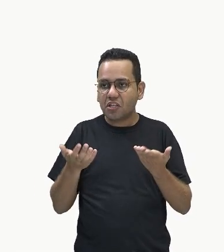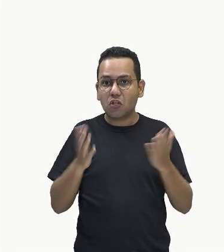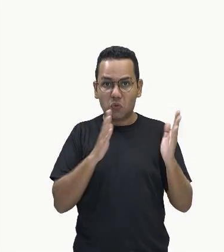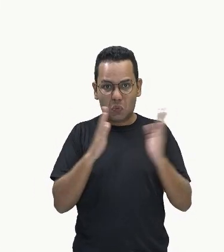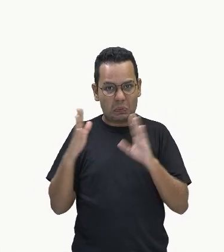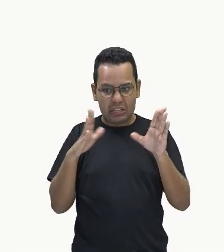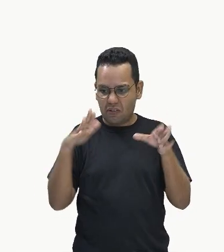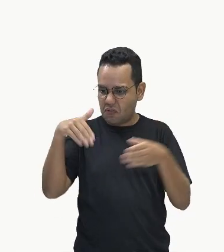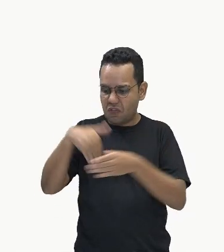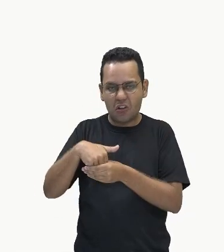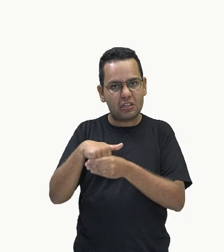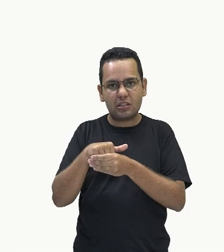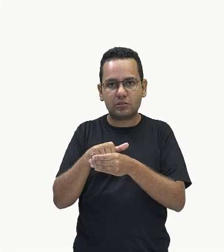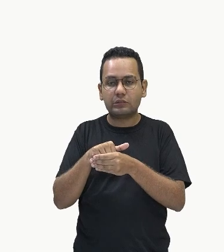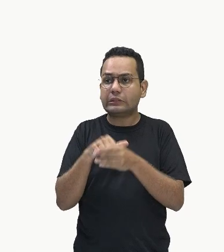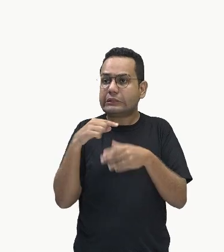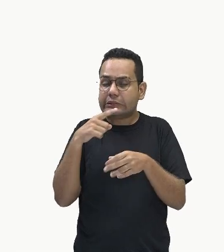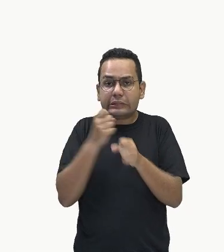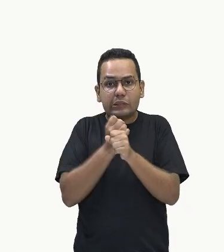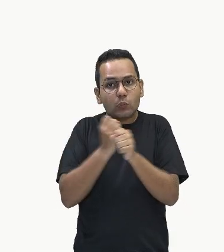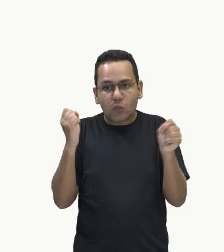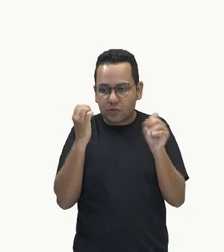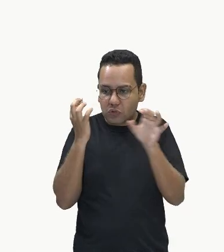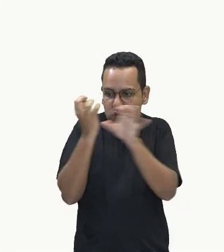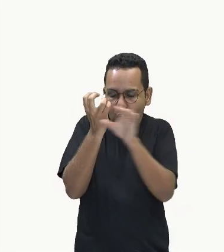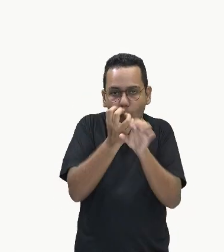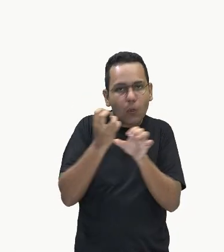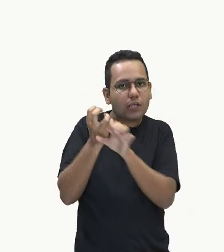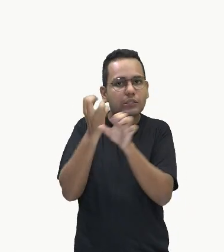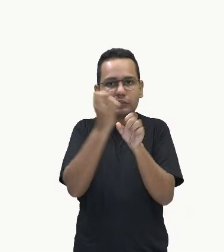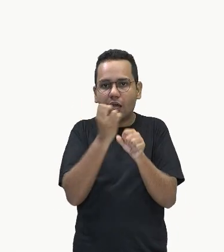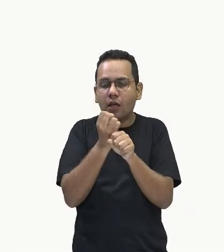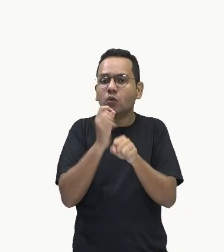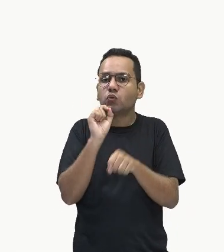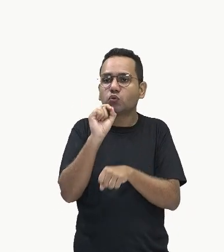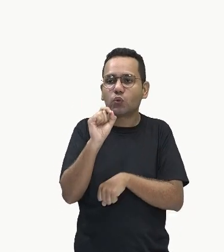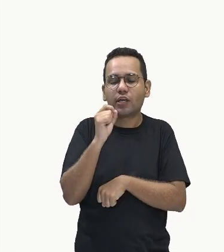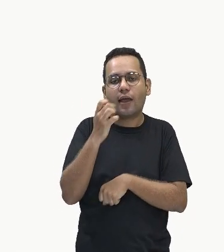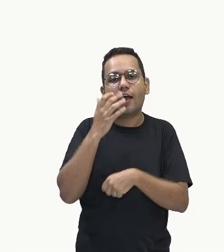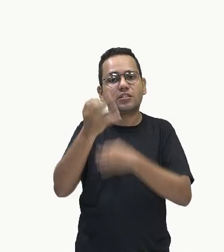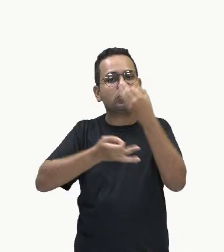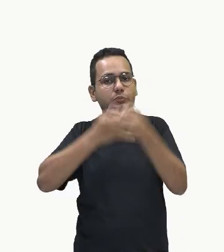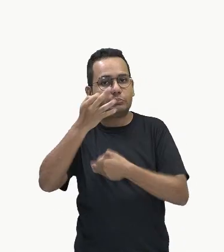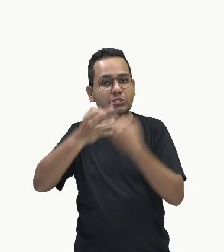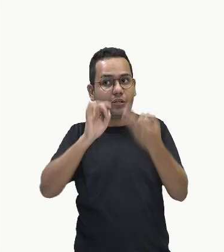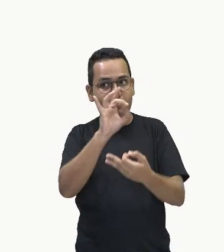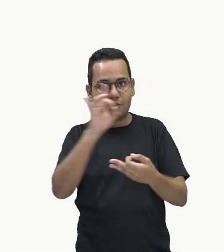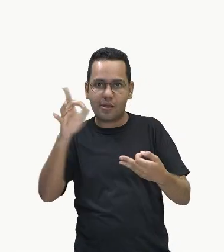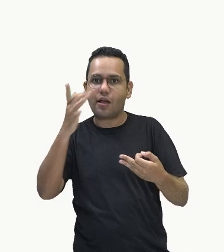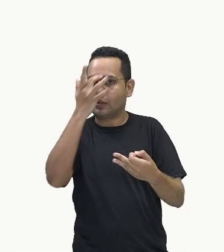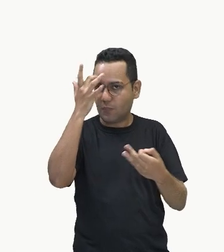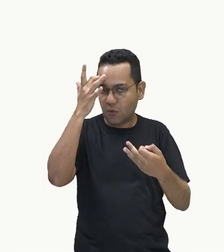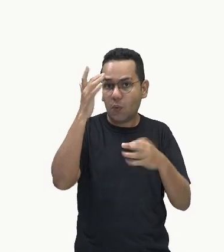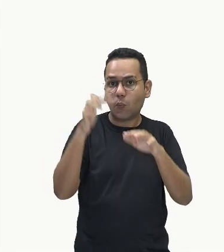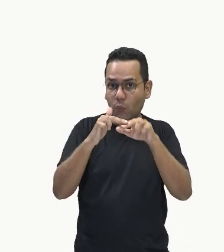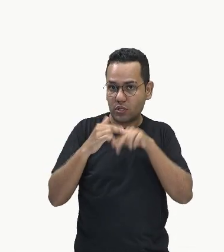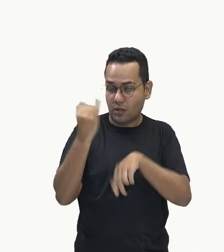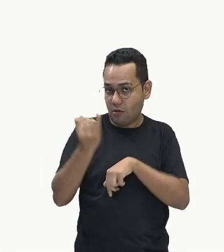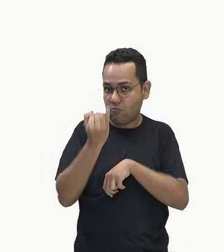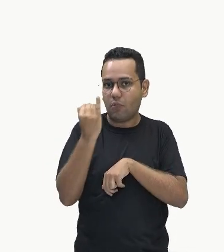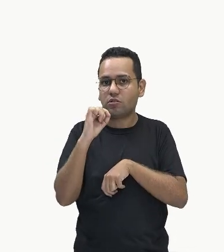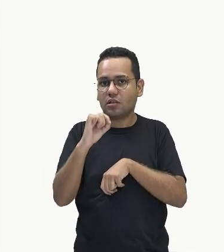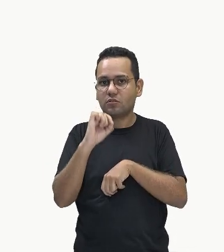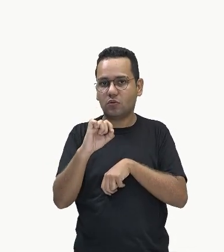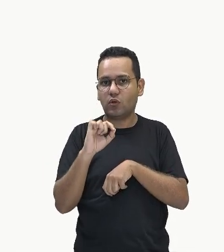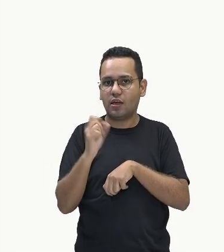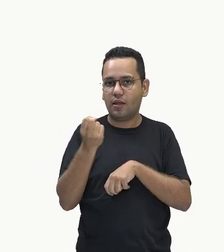a primeira pesquisa. Tá? Então, observe a importância da gente tirar uma amostra